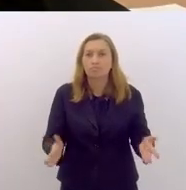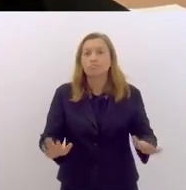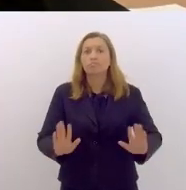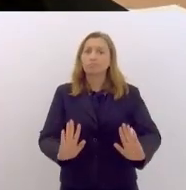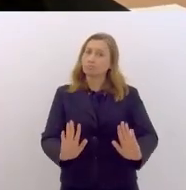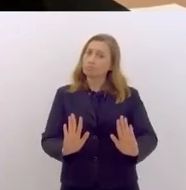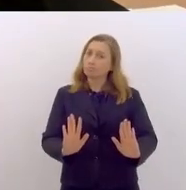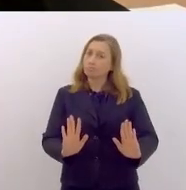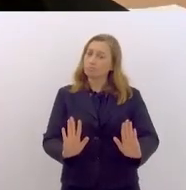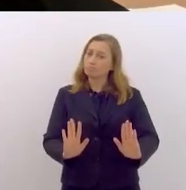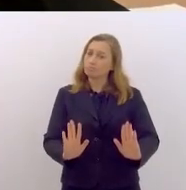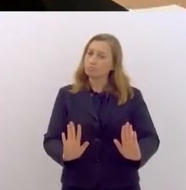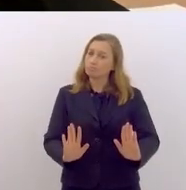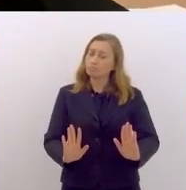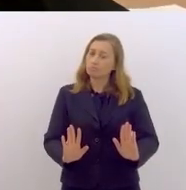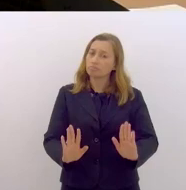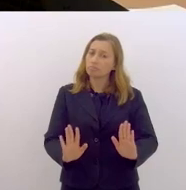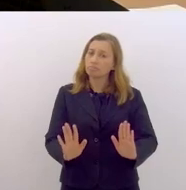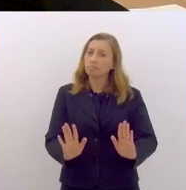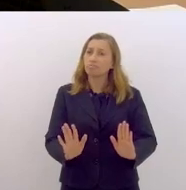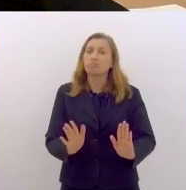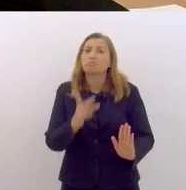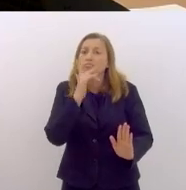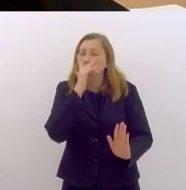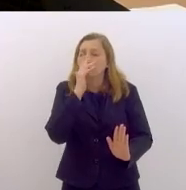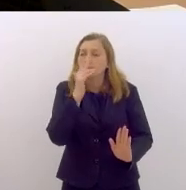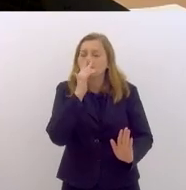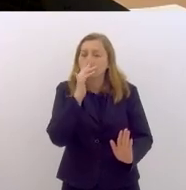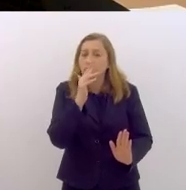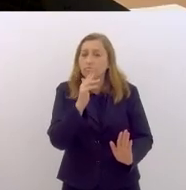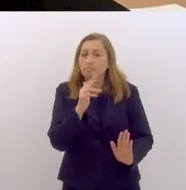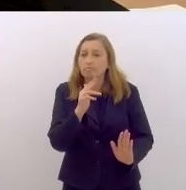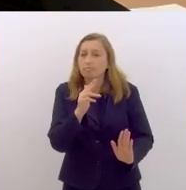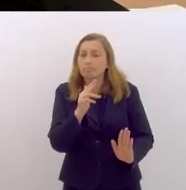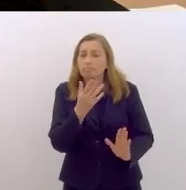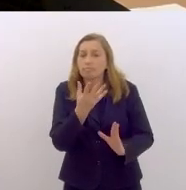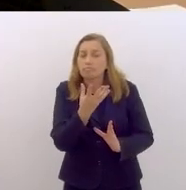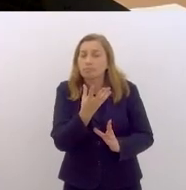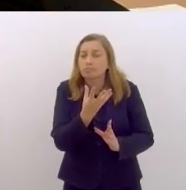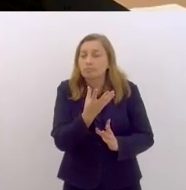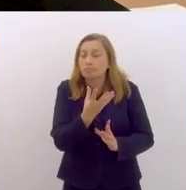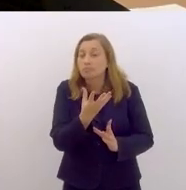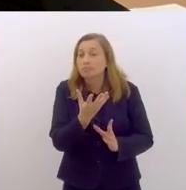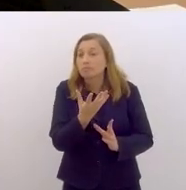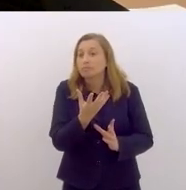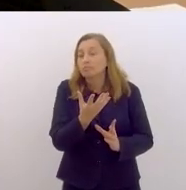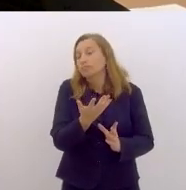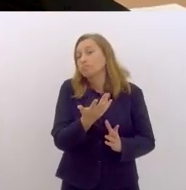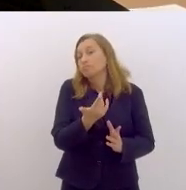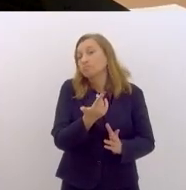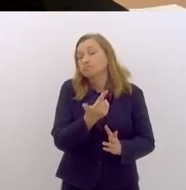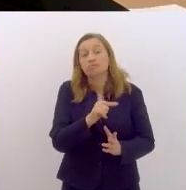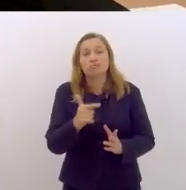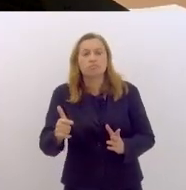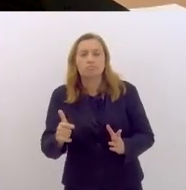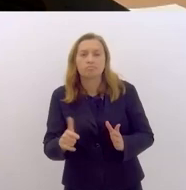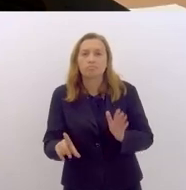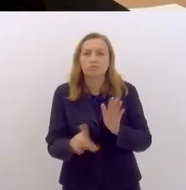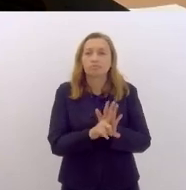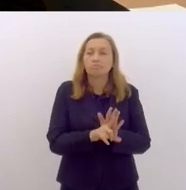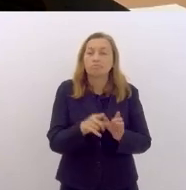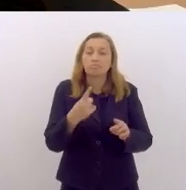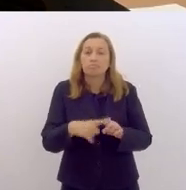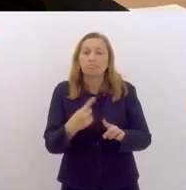Entretanto, ela é letra morta na legislação estadual do Rio de Janeiro, porque os estudantes dos cursos técnicos subsequentes